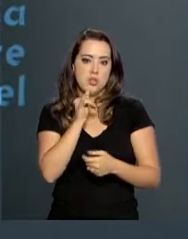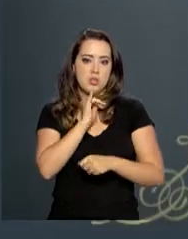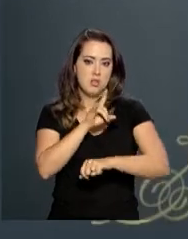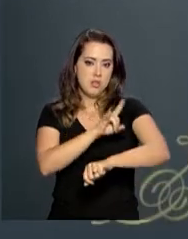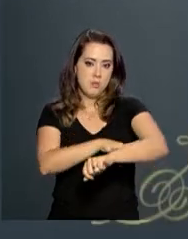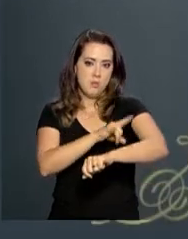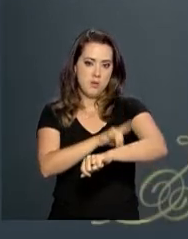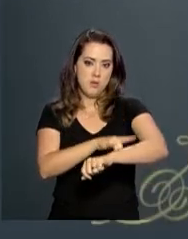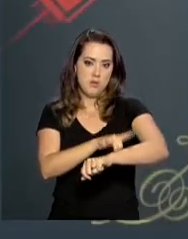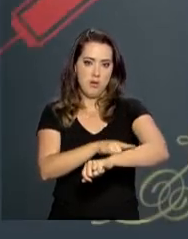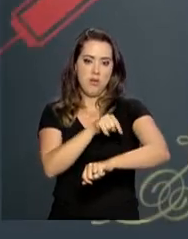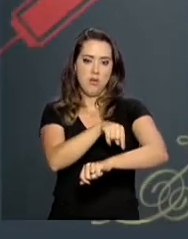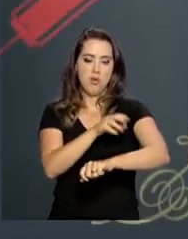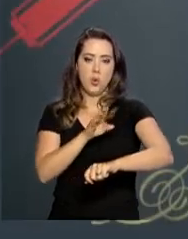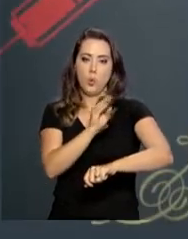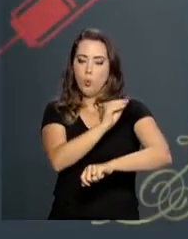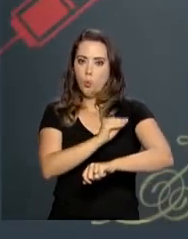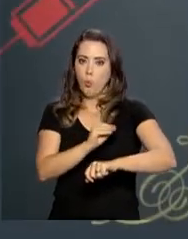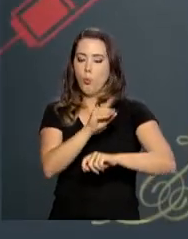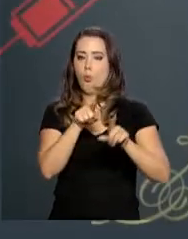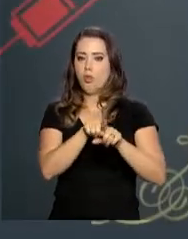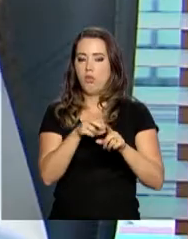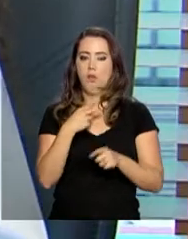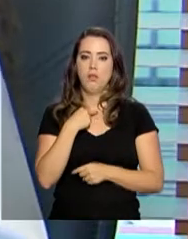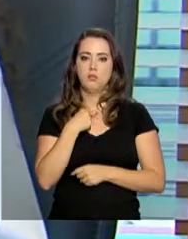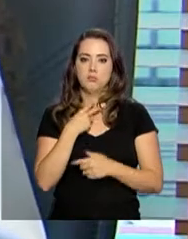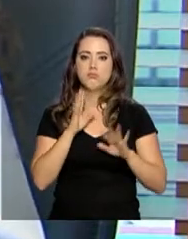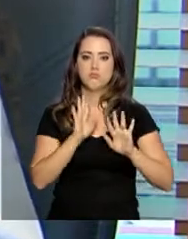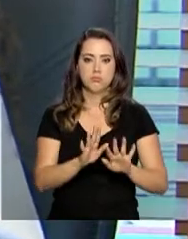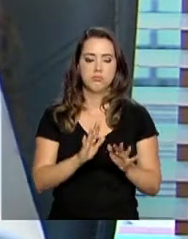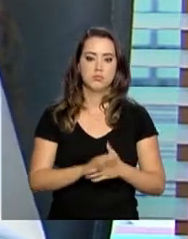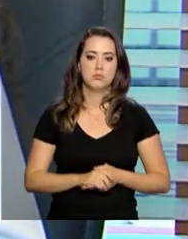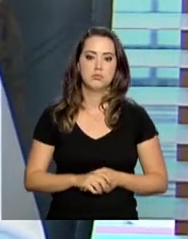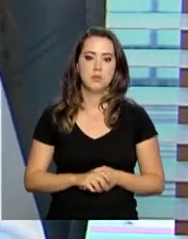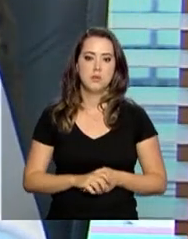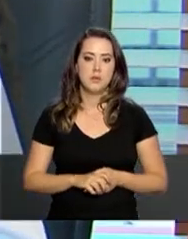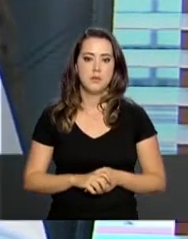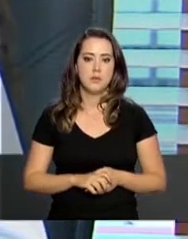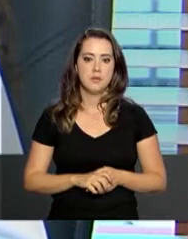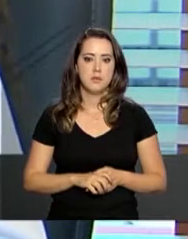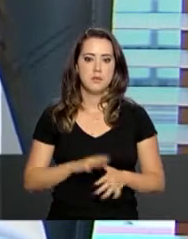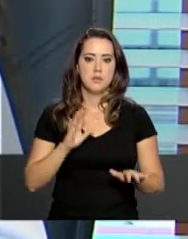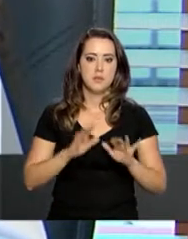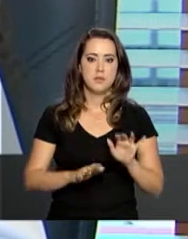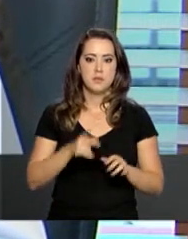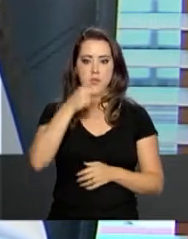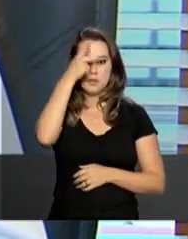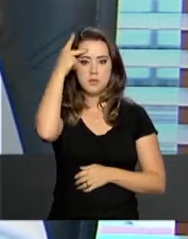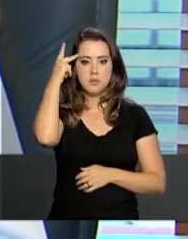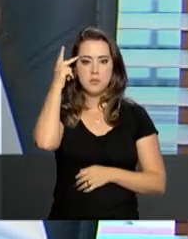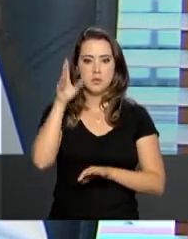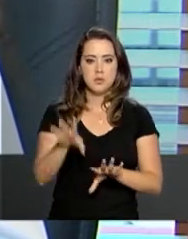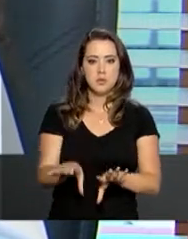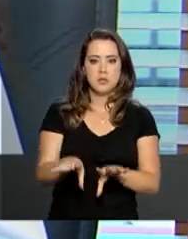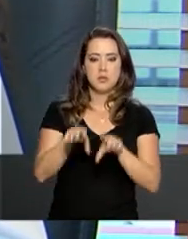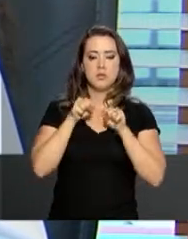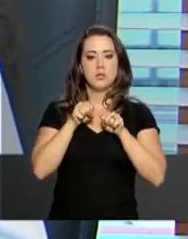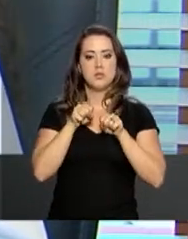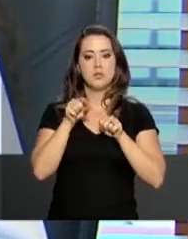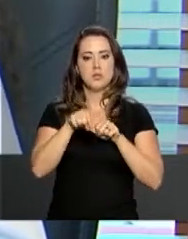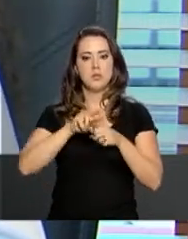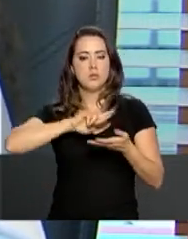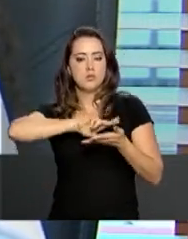sanitários. Então, todo cuidado é pouco. Às vezes as pessoas podem se infectar com vários tipos de HPV ao